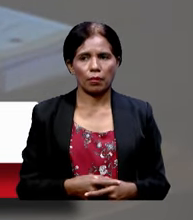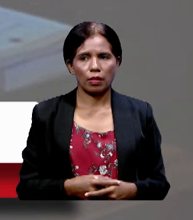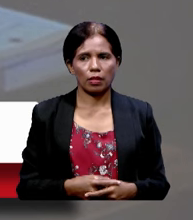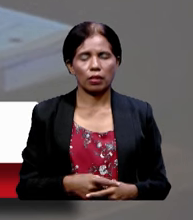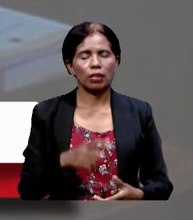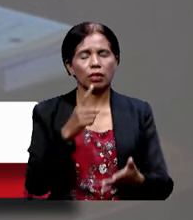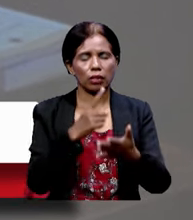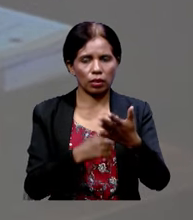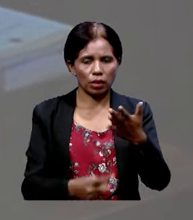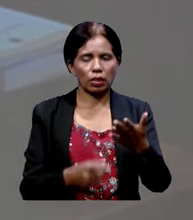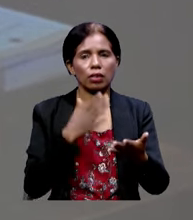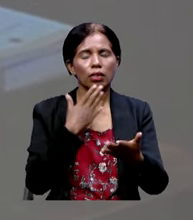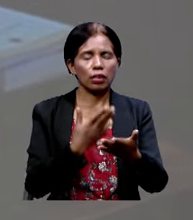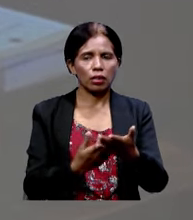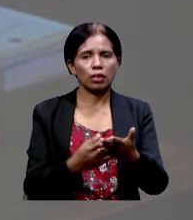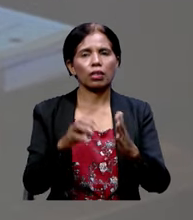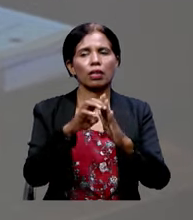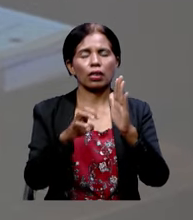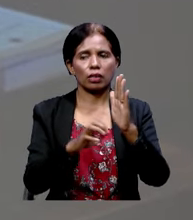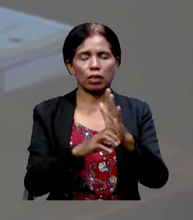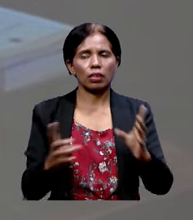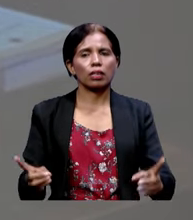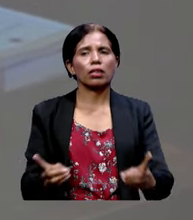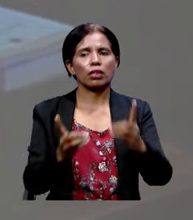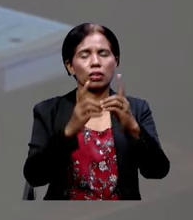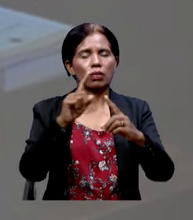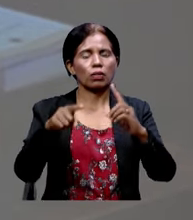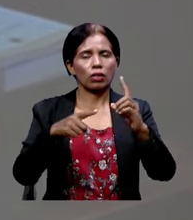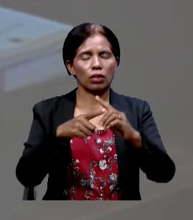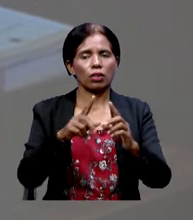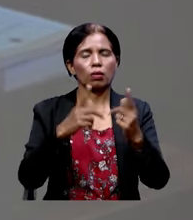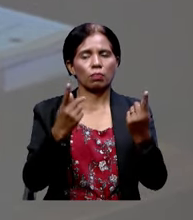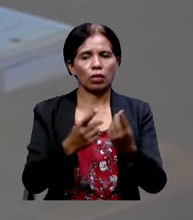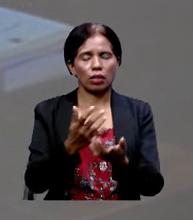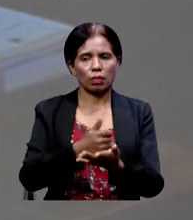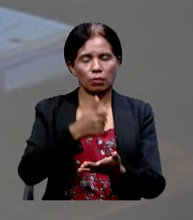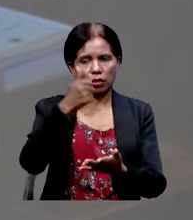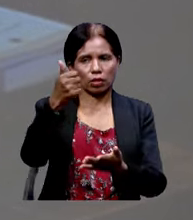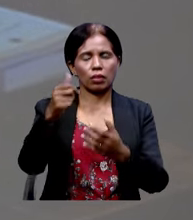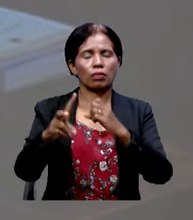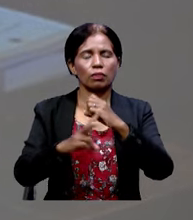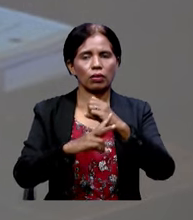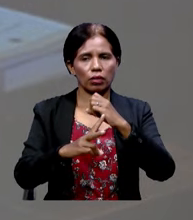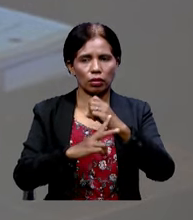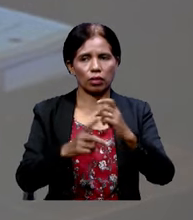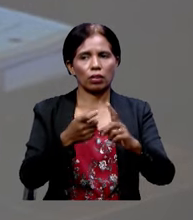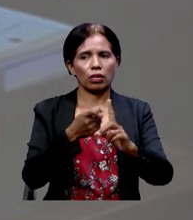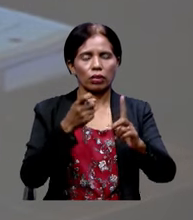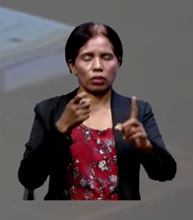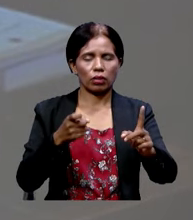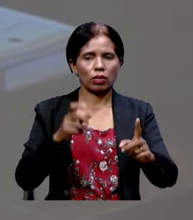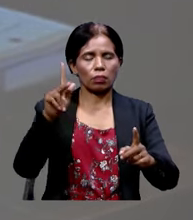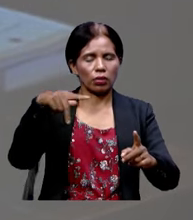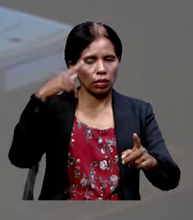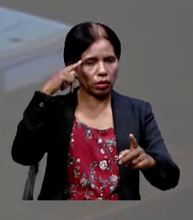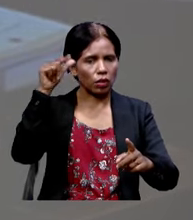Consequência saída, mas o Estado se enfrenta, o Henrique, a companhia vencedor, neve sai vítima, ou se posição, ou se decisão política,